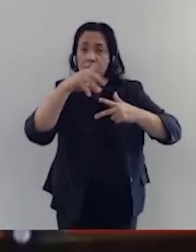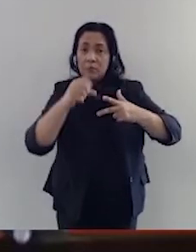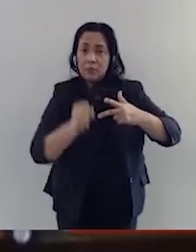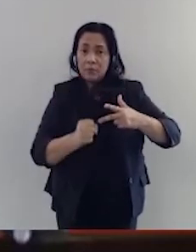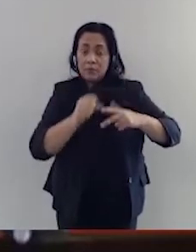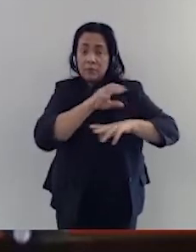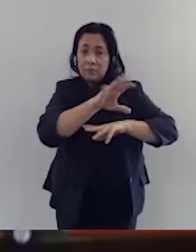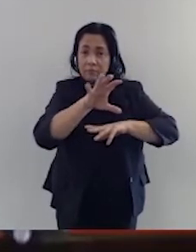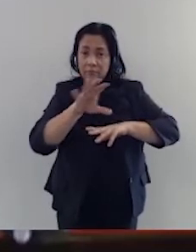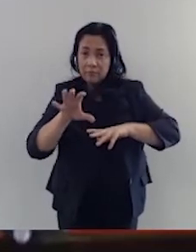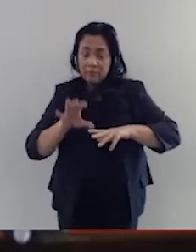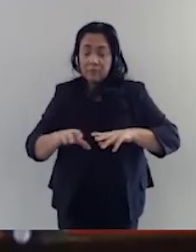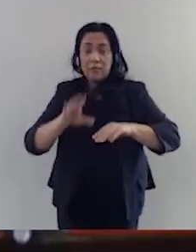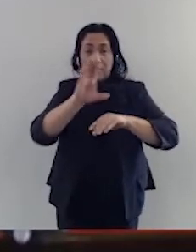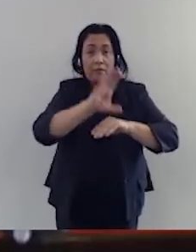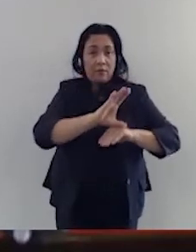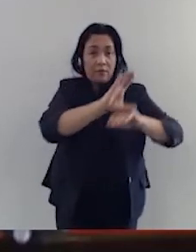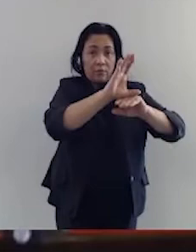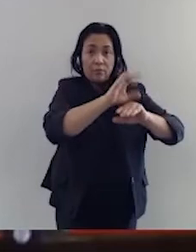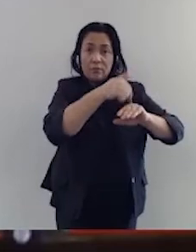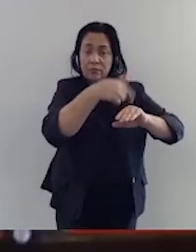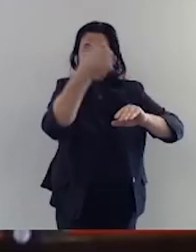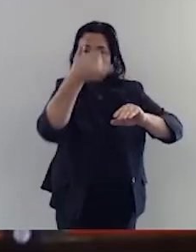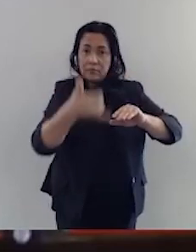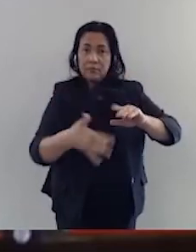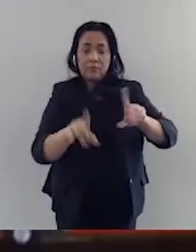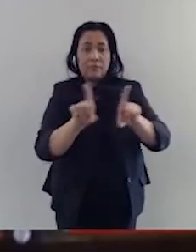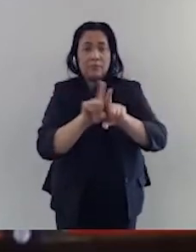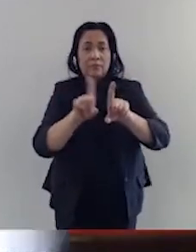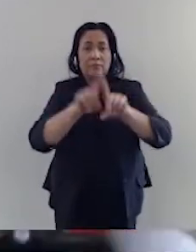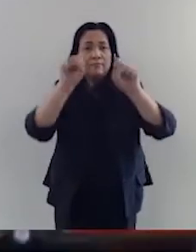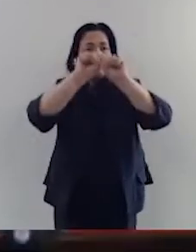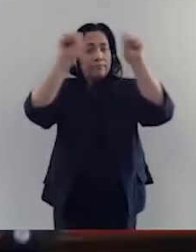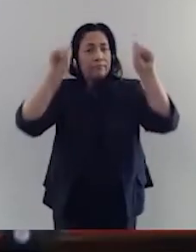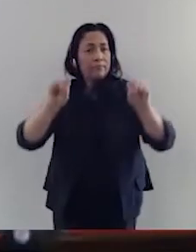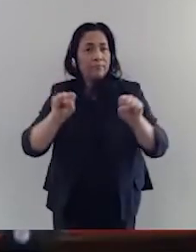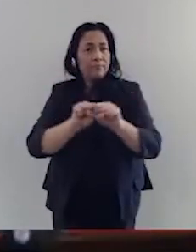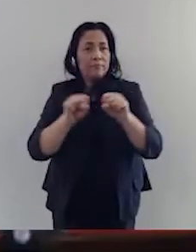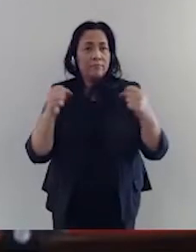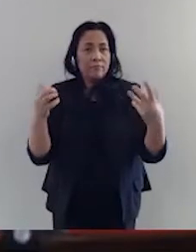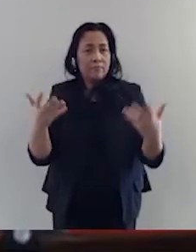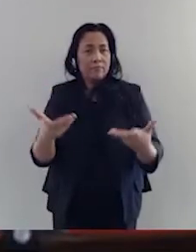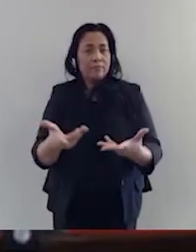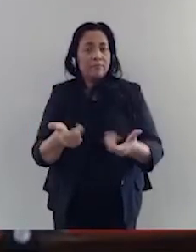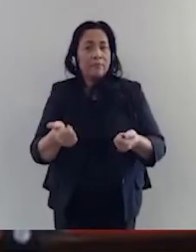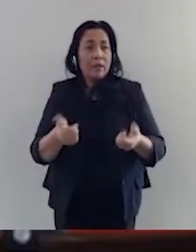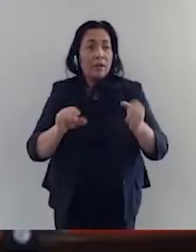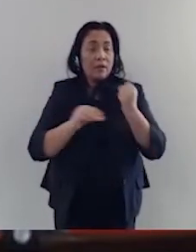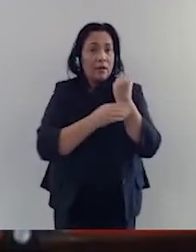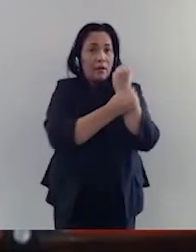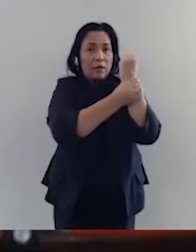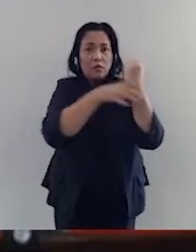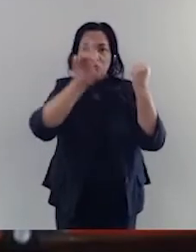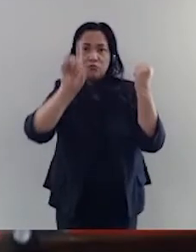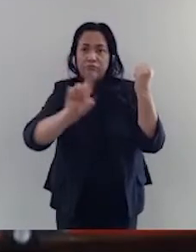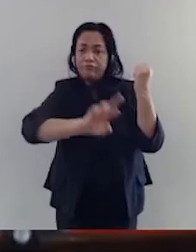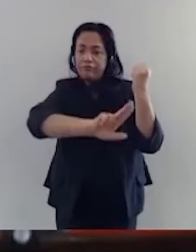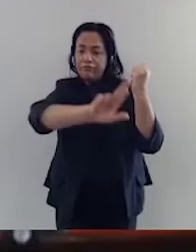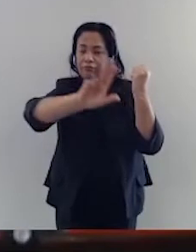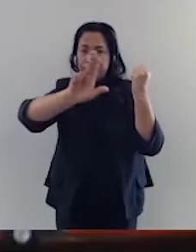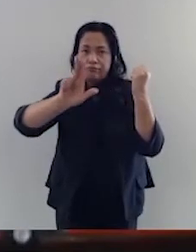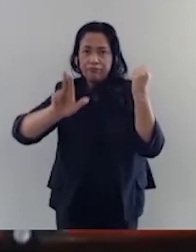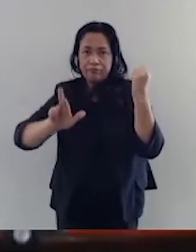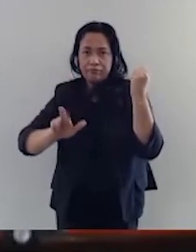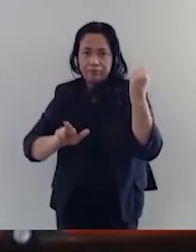a Constituição também estabeleceu um sistema notável de garantias e de aplicação